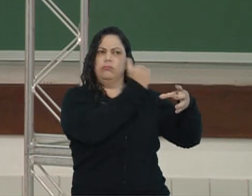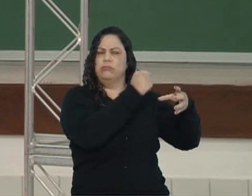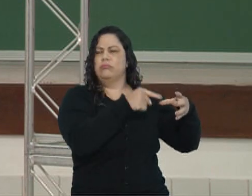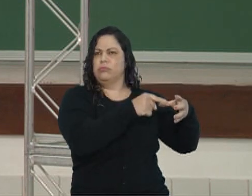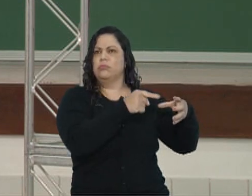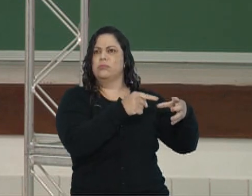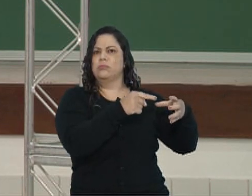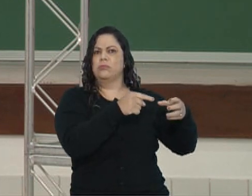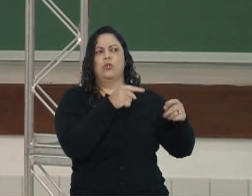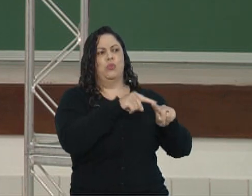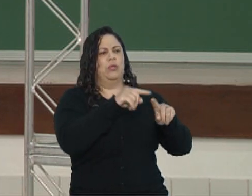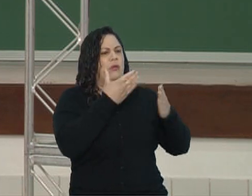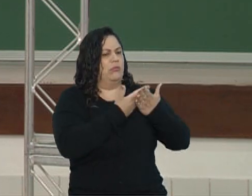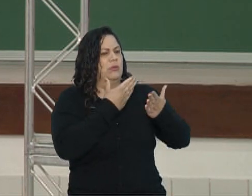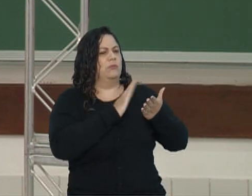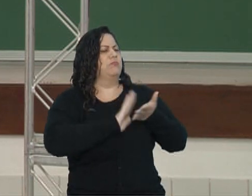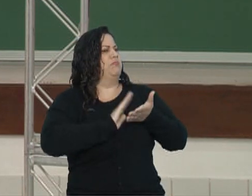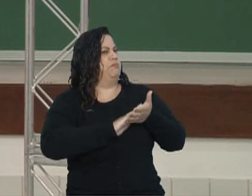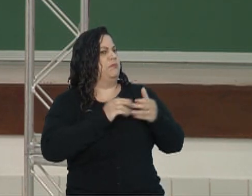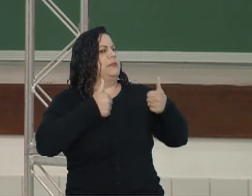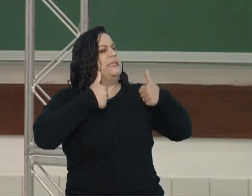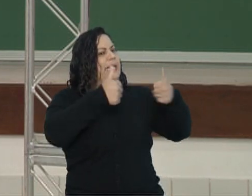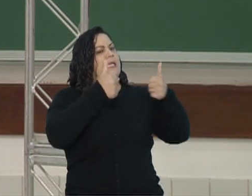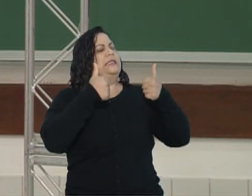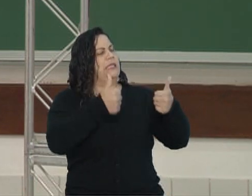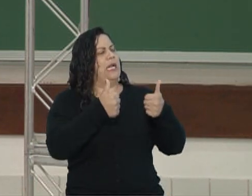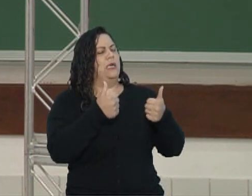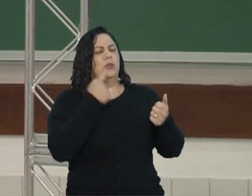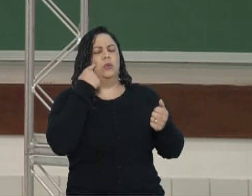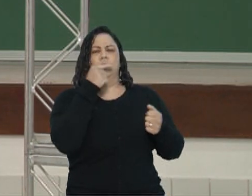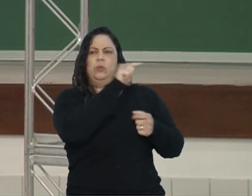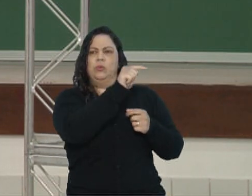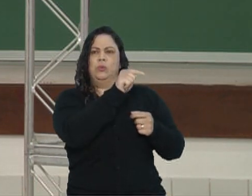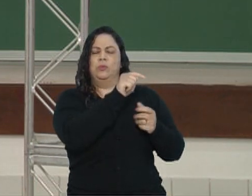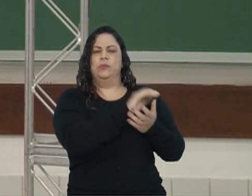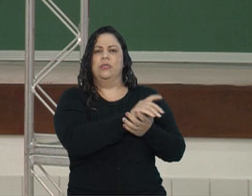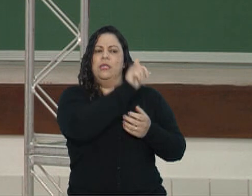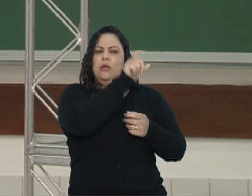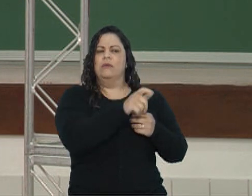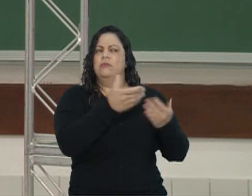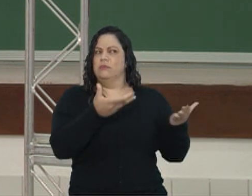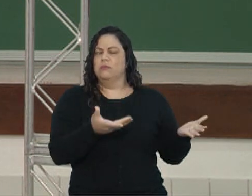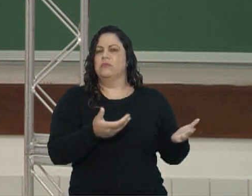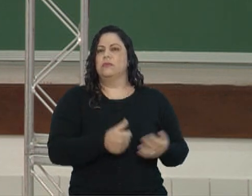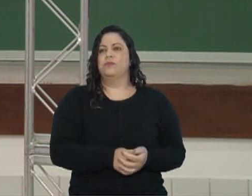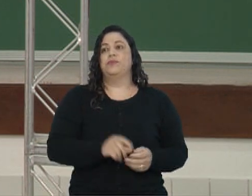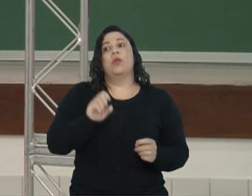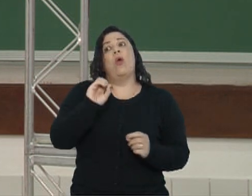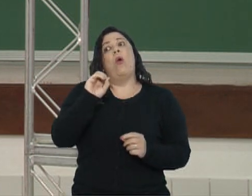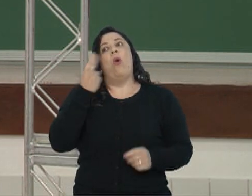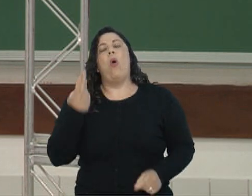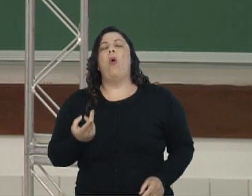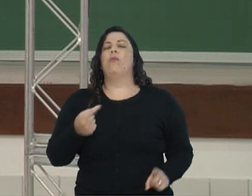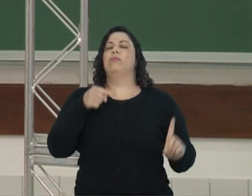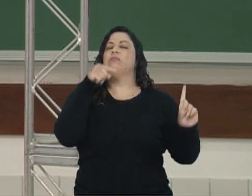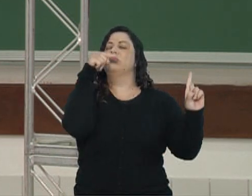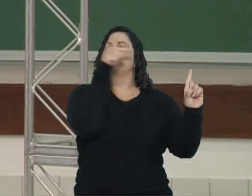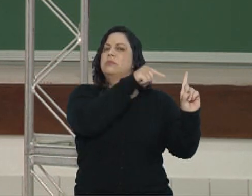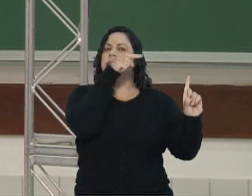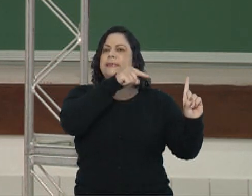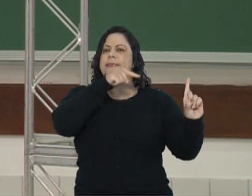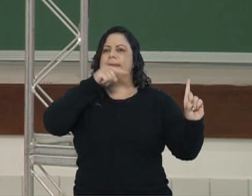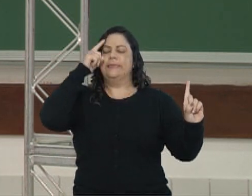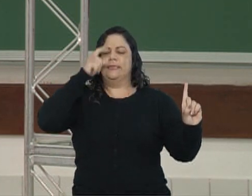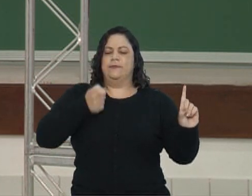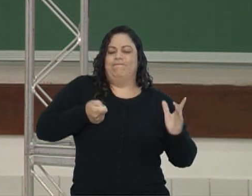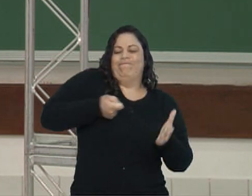conhecimento àquela pessoa, você vê aquela pessoa como uma pessoa que te agrega algo, ou então você ser obrigado a seguir alguma coisa porque você é